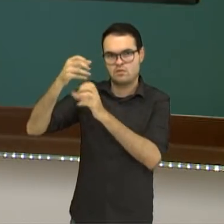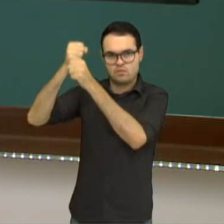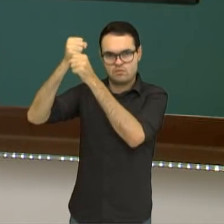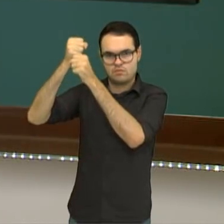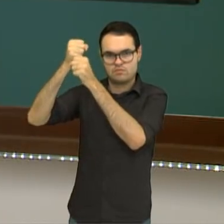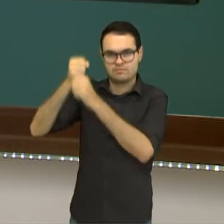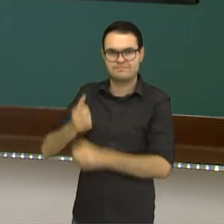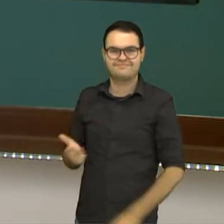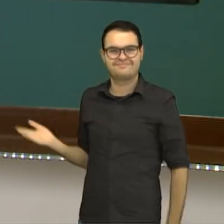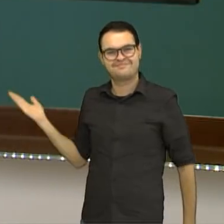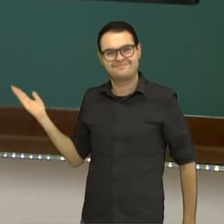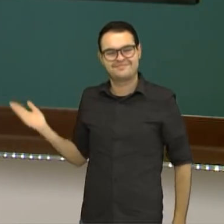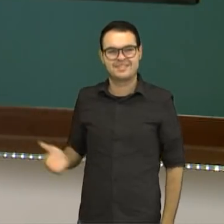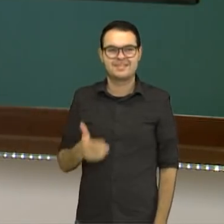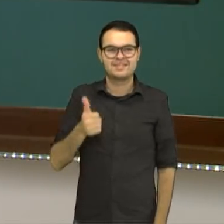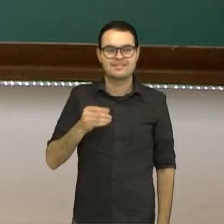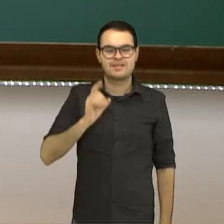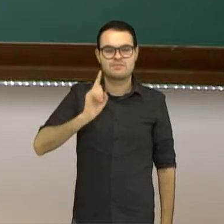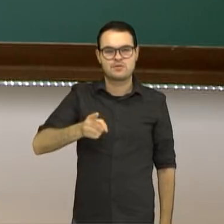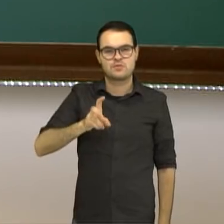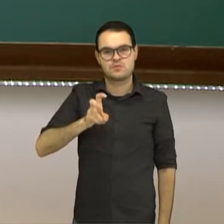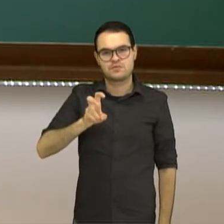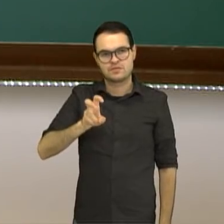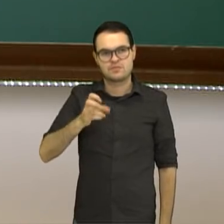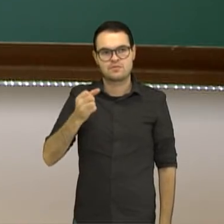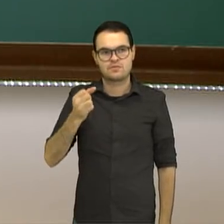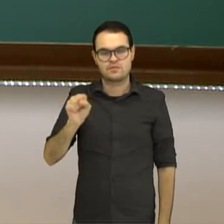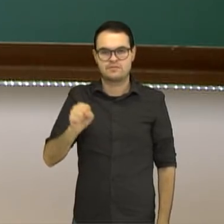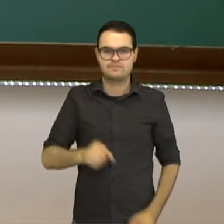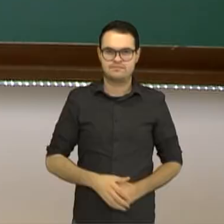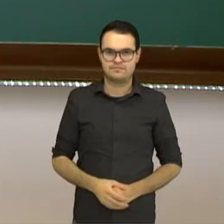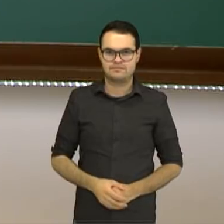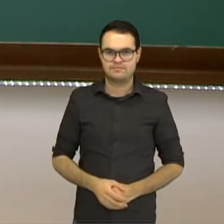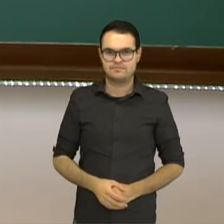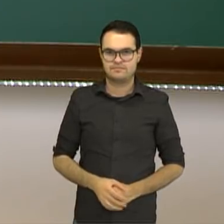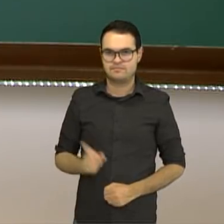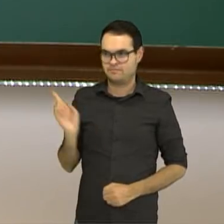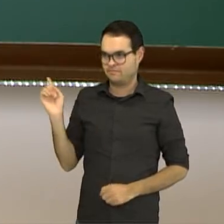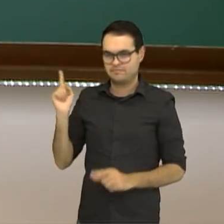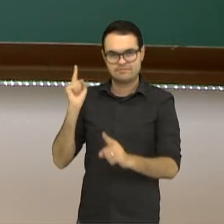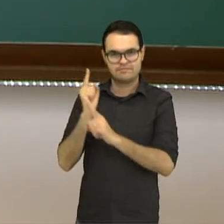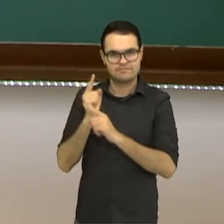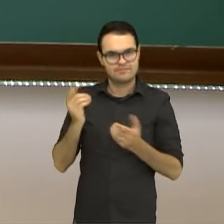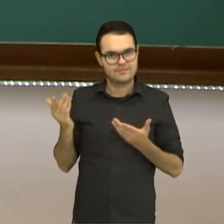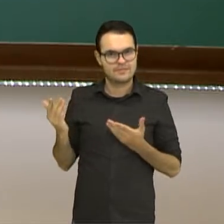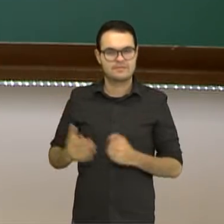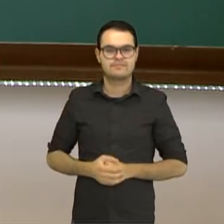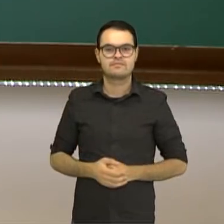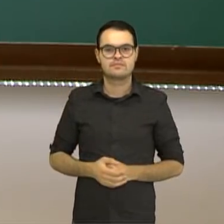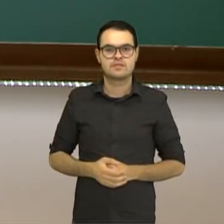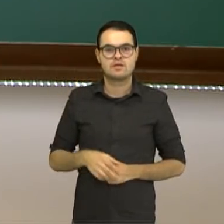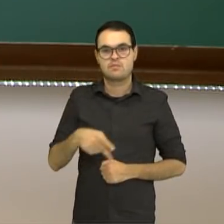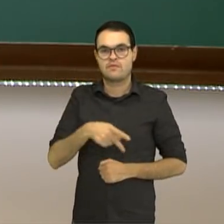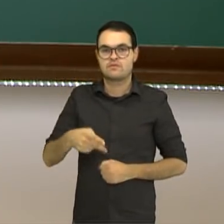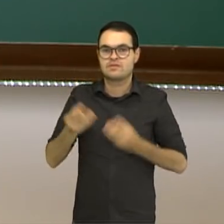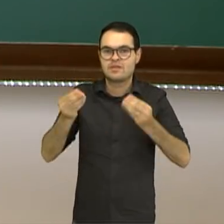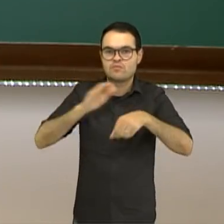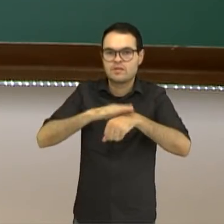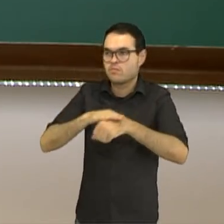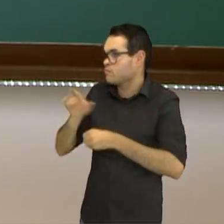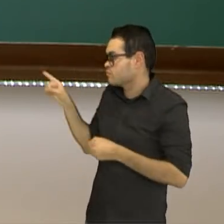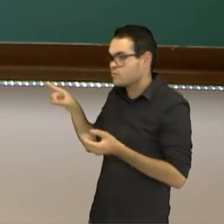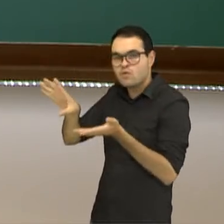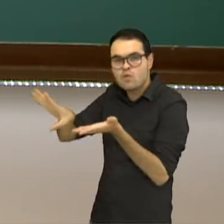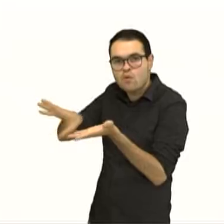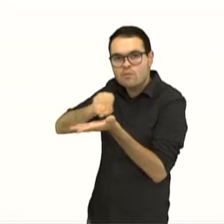8 dá o 10.058 que a gente achou lá no algoritmo. Não é isso? Muito bem. Então, a prof vai dar um tempo para vocês copiarem